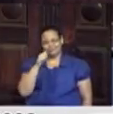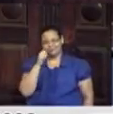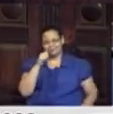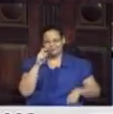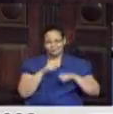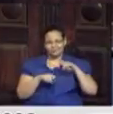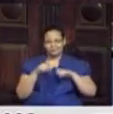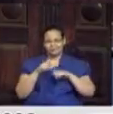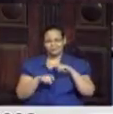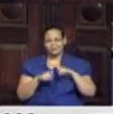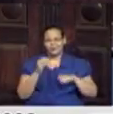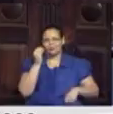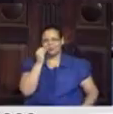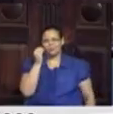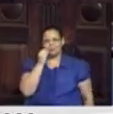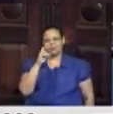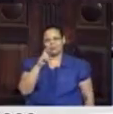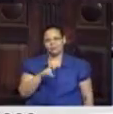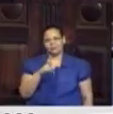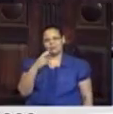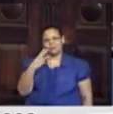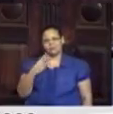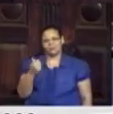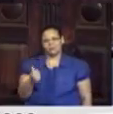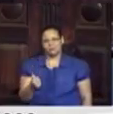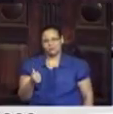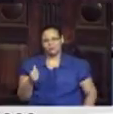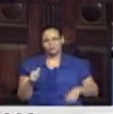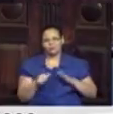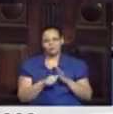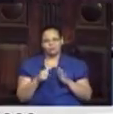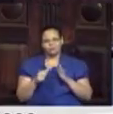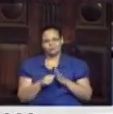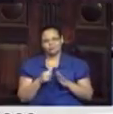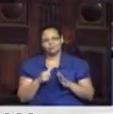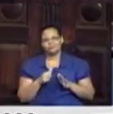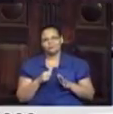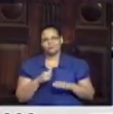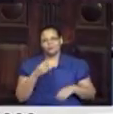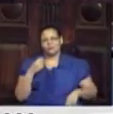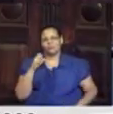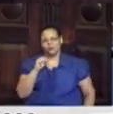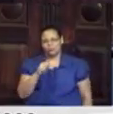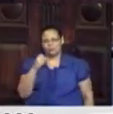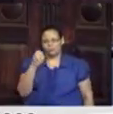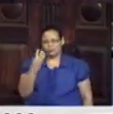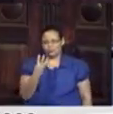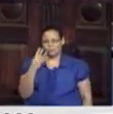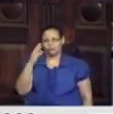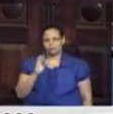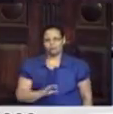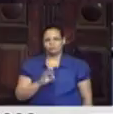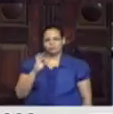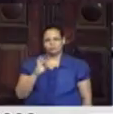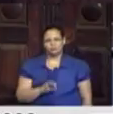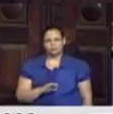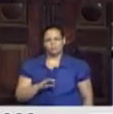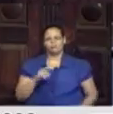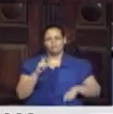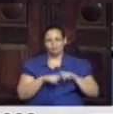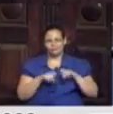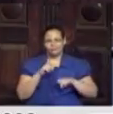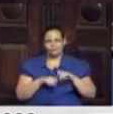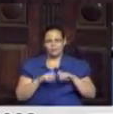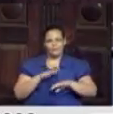2015, de tentativa de estupro 531. No primeiro caso, 84,5% de mulheres são as vítimas, e no segundo caso, tentativa de